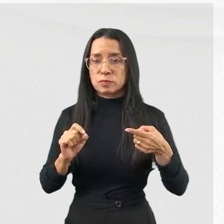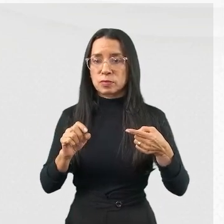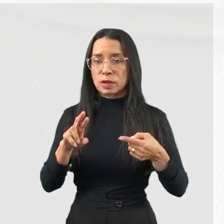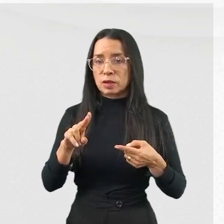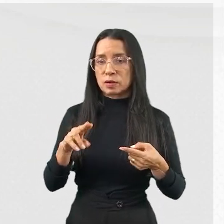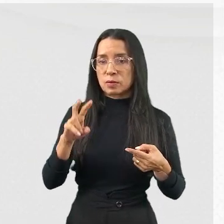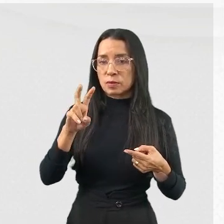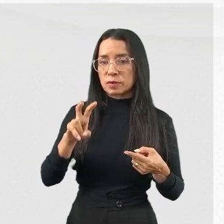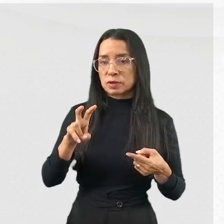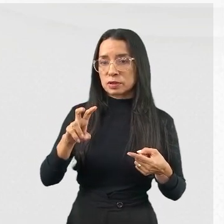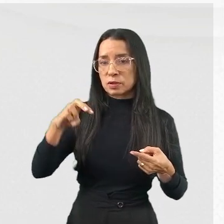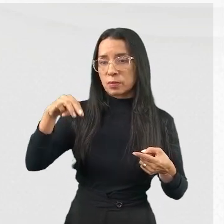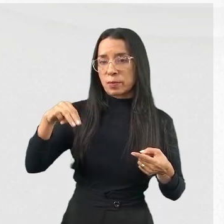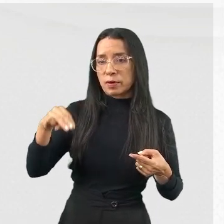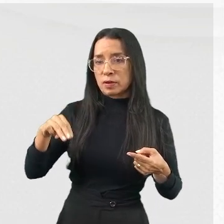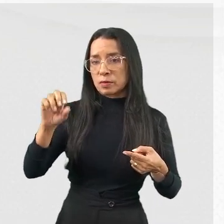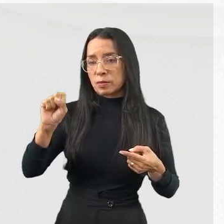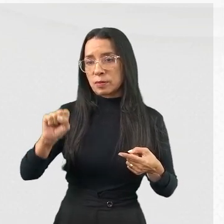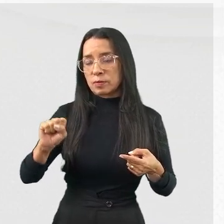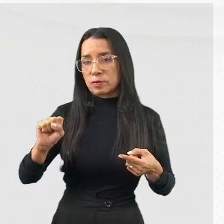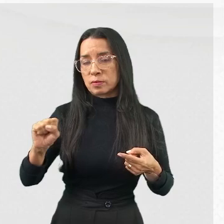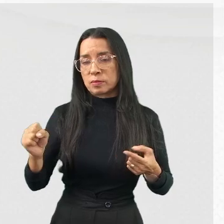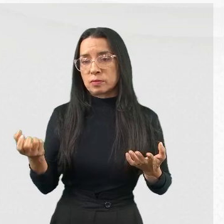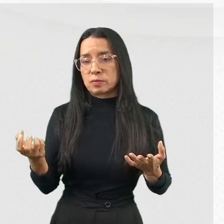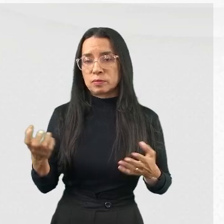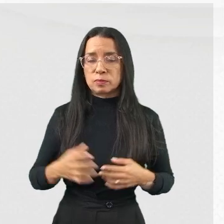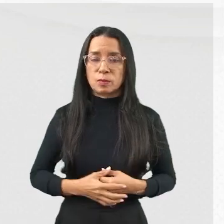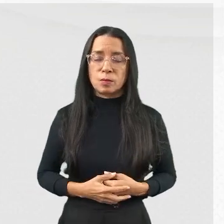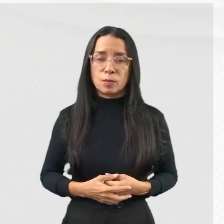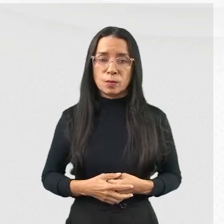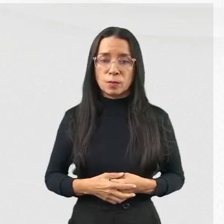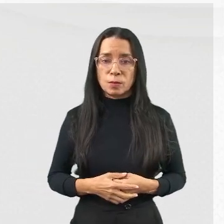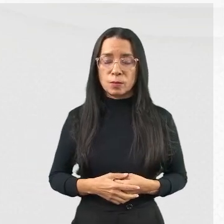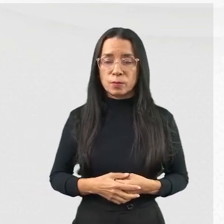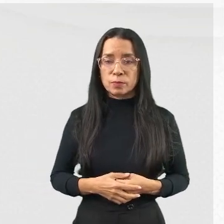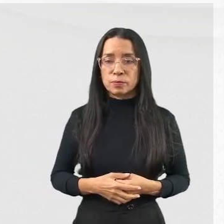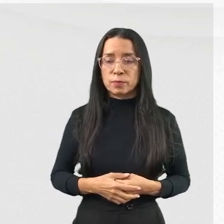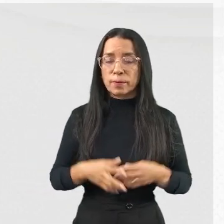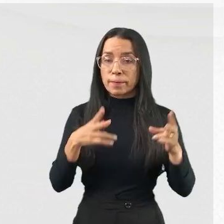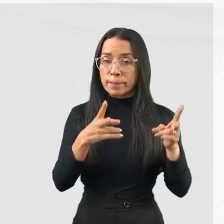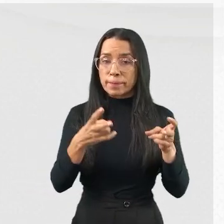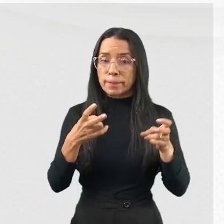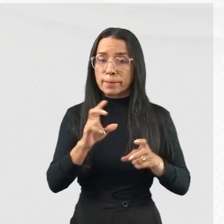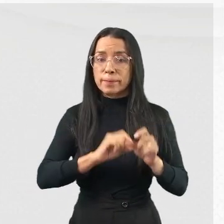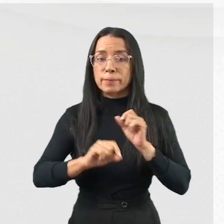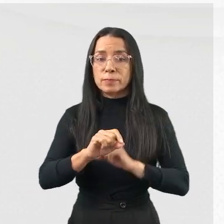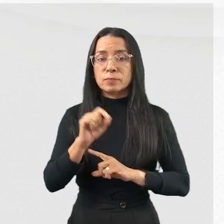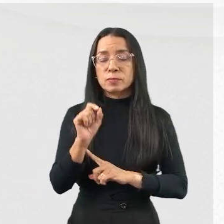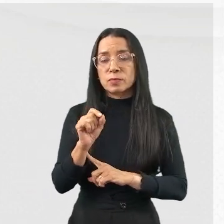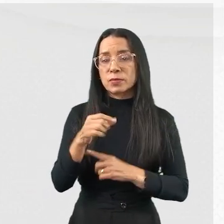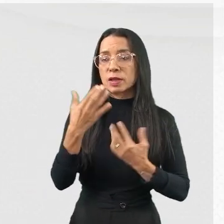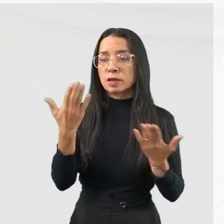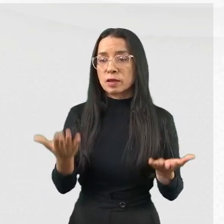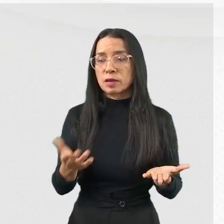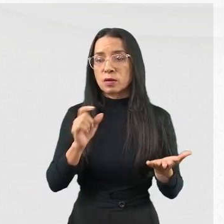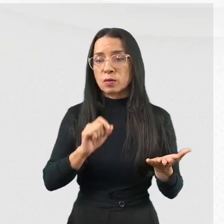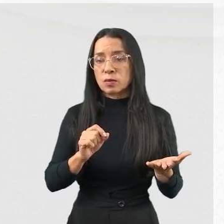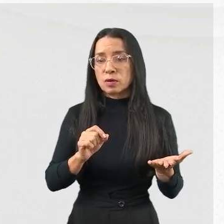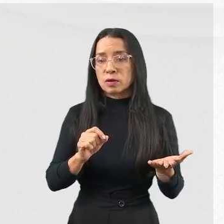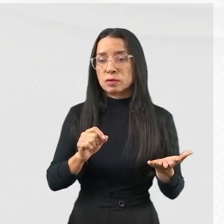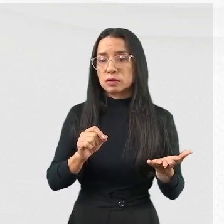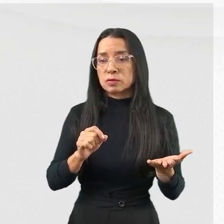dar 5 metros por segundo. É a sua velocidade linear. Mas perceba uma coisa, ó, que enquanto você